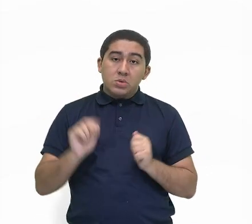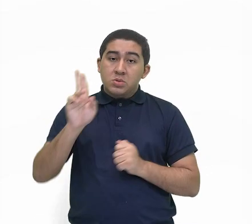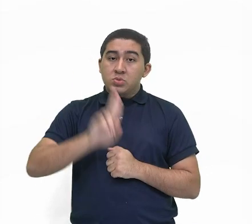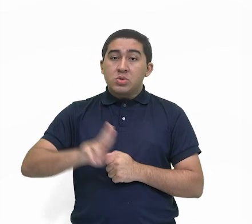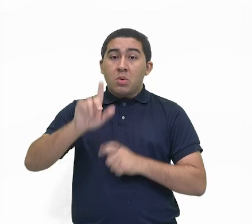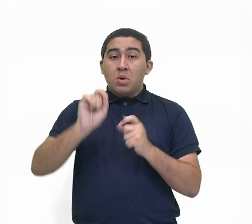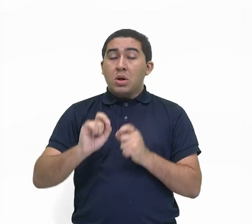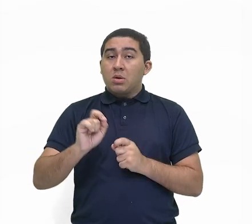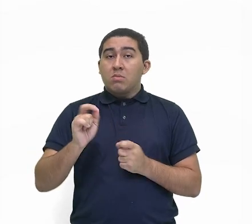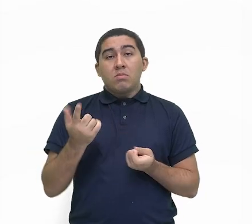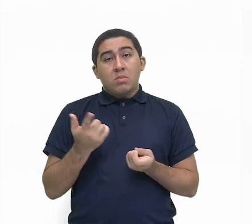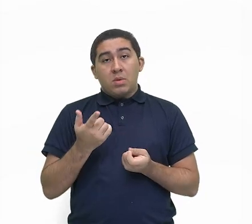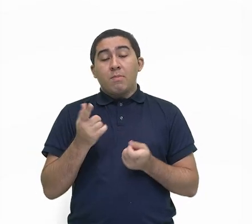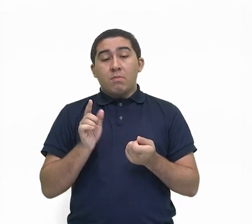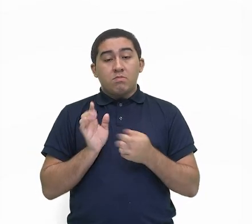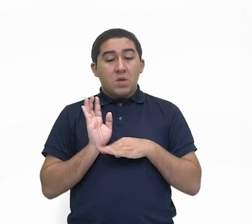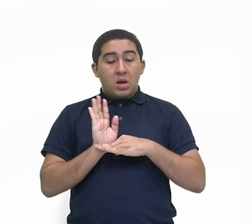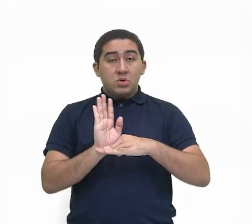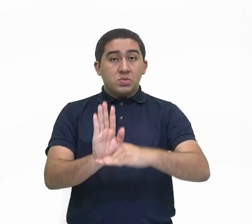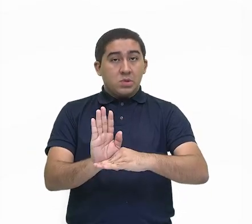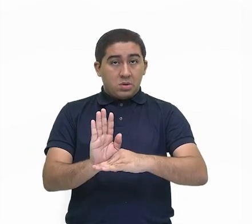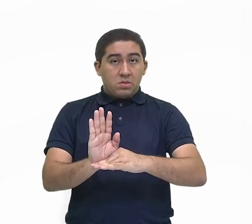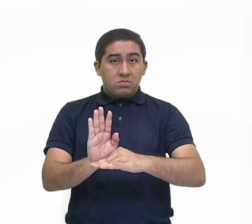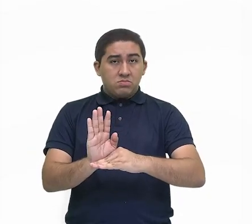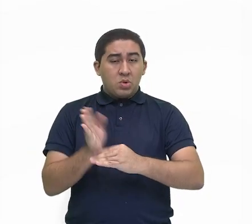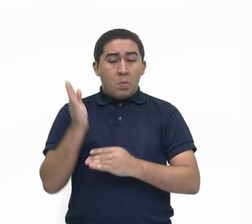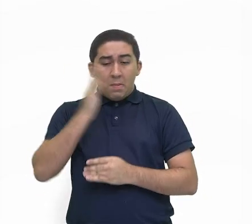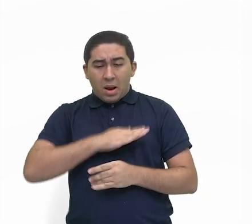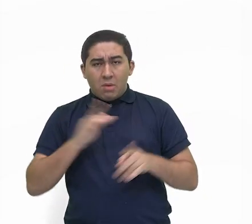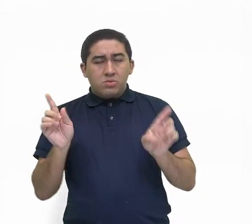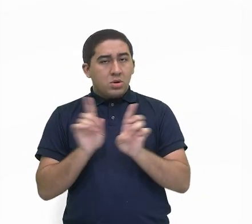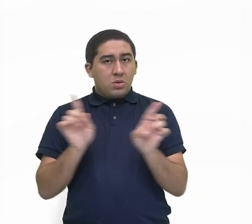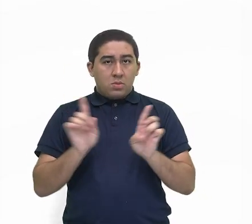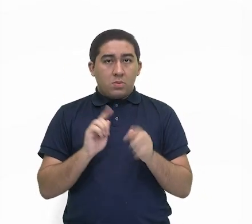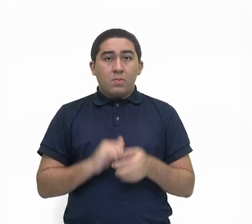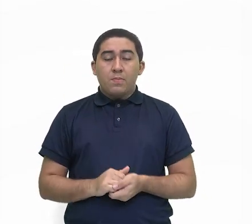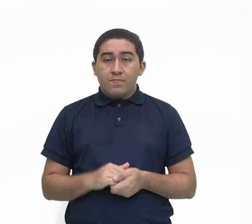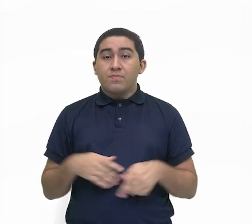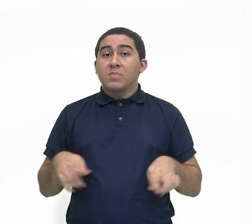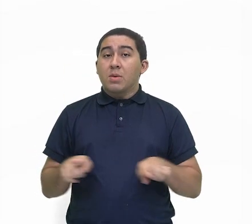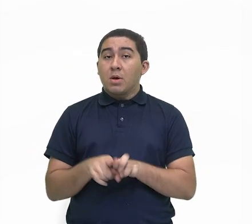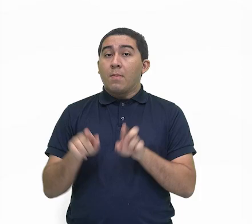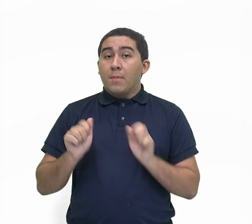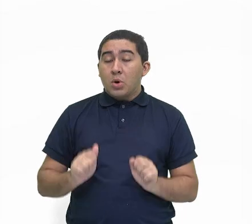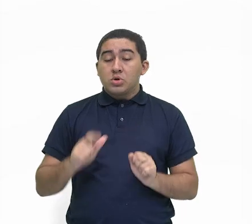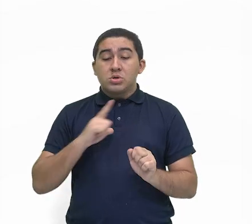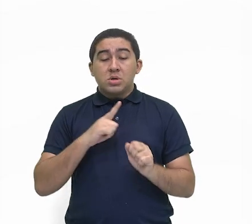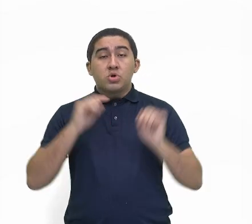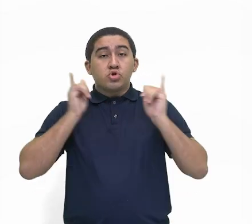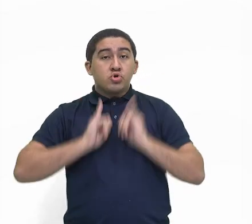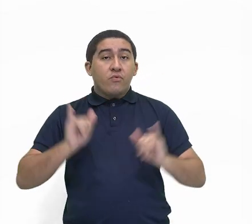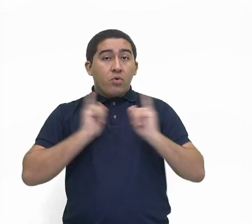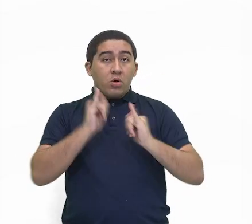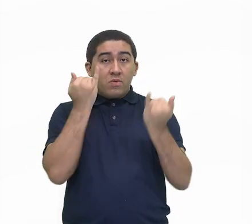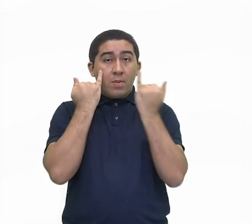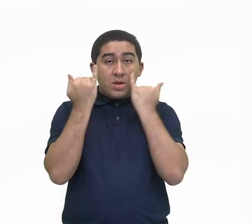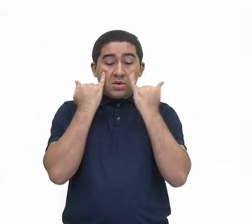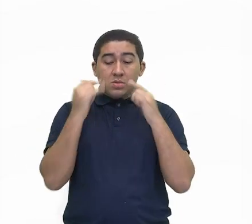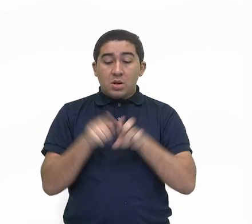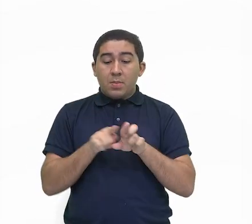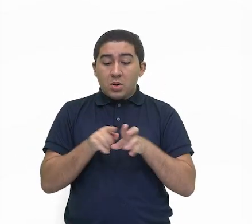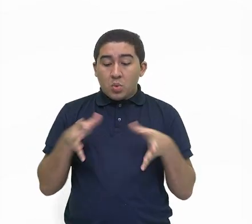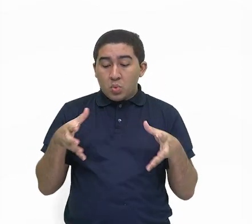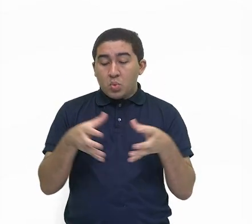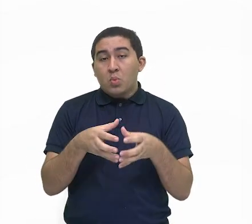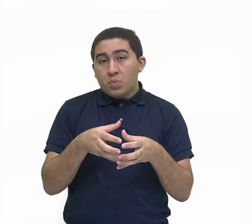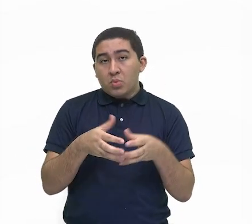para o bem, né? Para o bem, não para o mal. Então, a gente pode colocar informações, organizar grupos, mas para fazer o